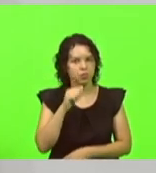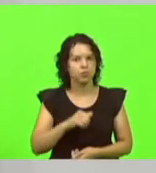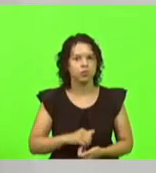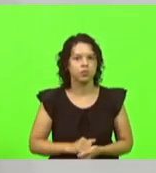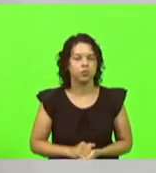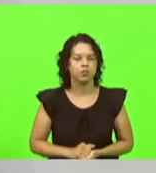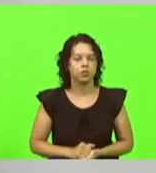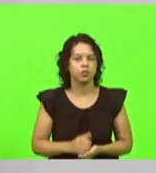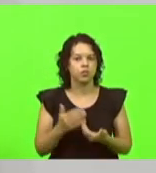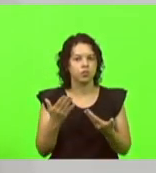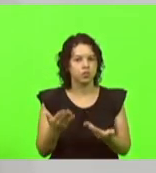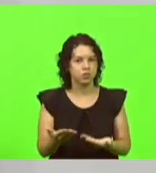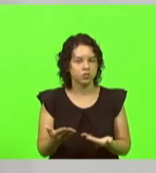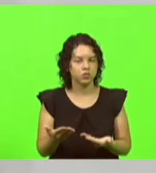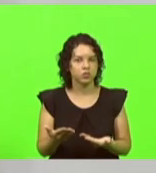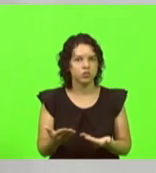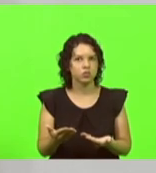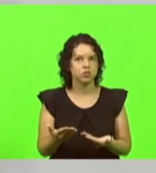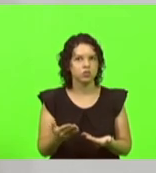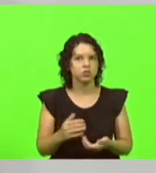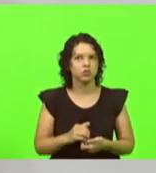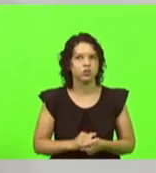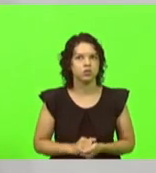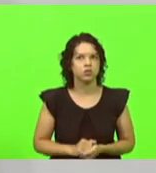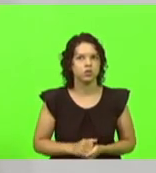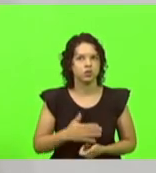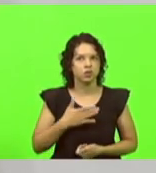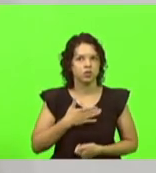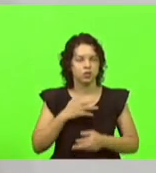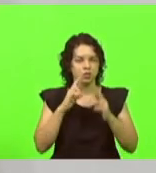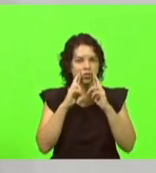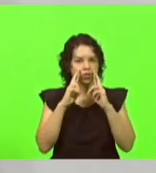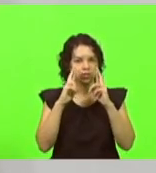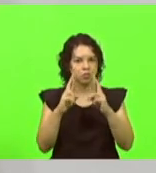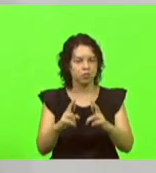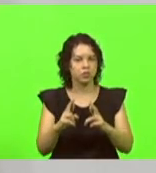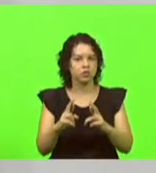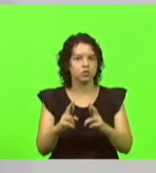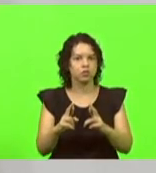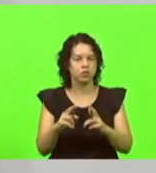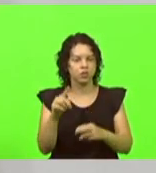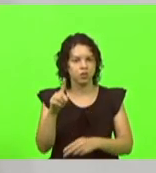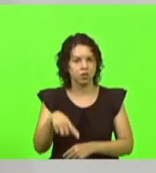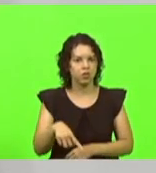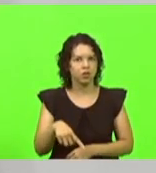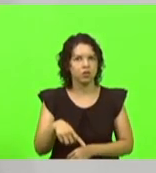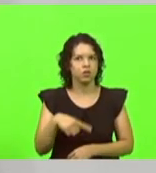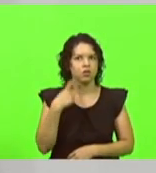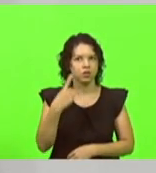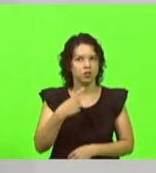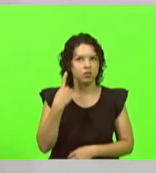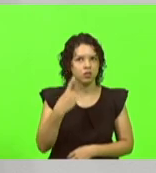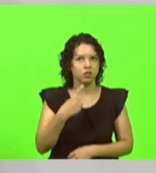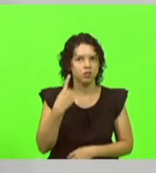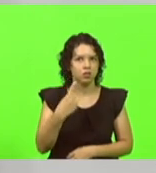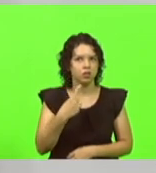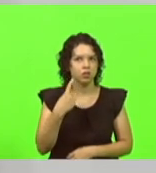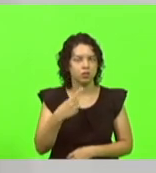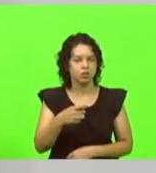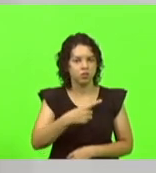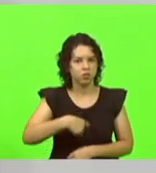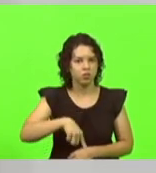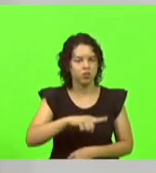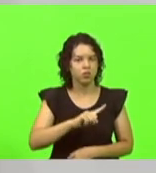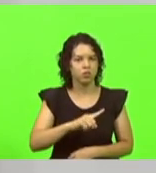Você, com todo o meu respeito, é uma deputada que nos traz